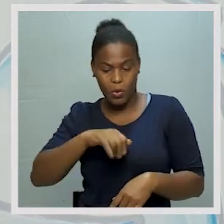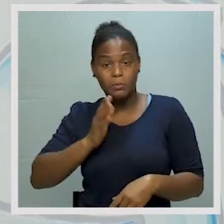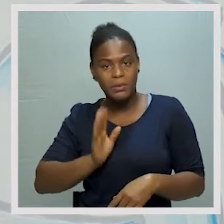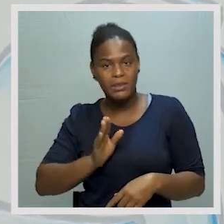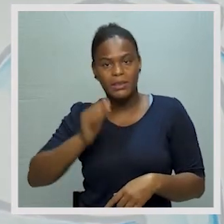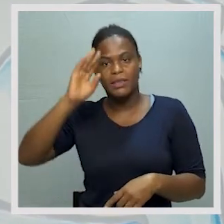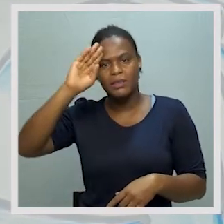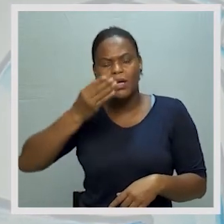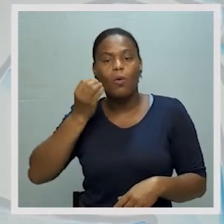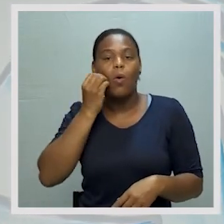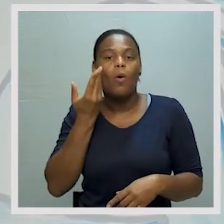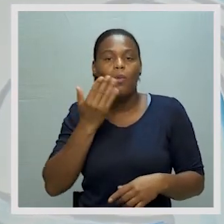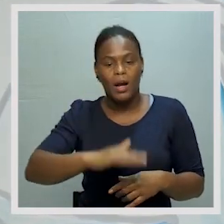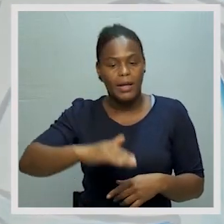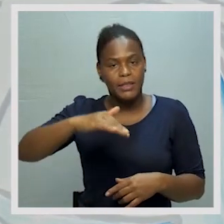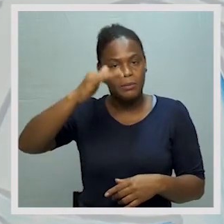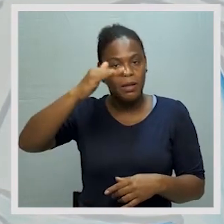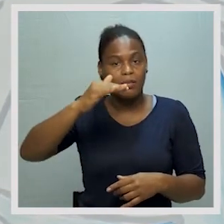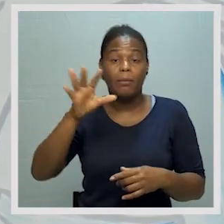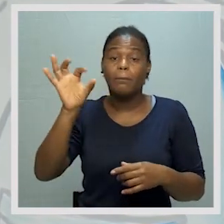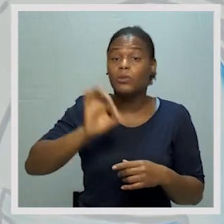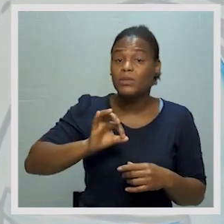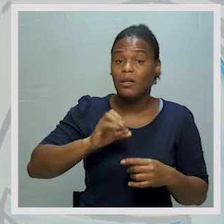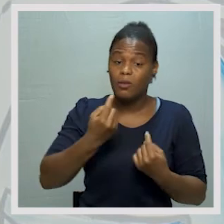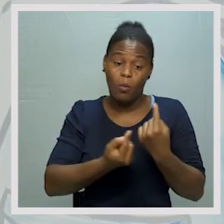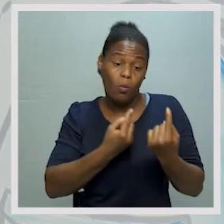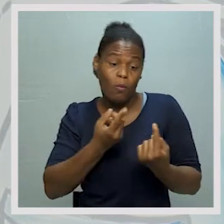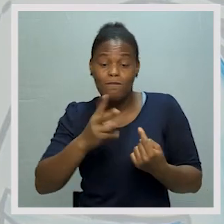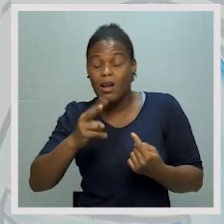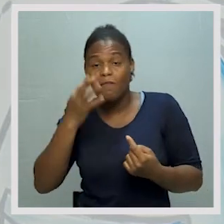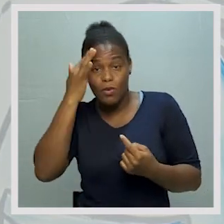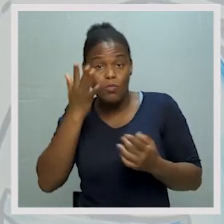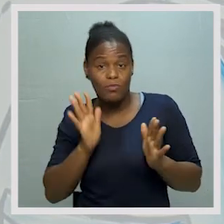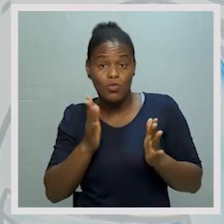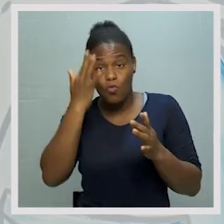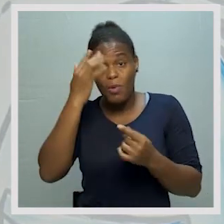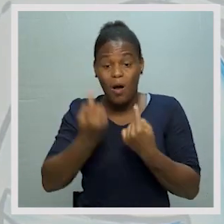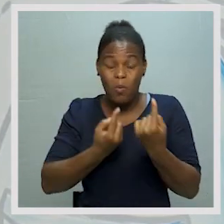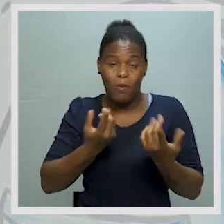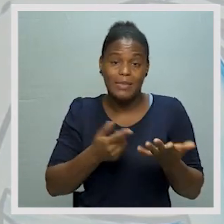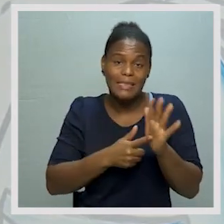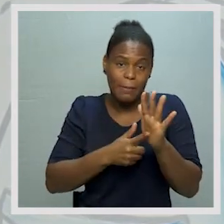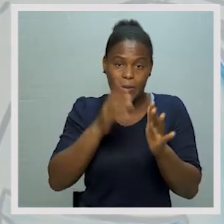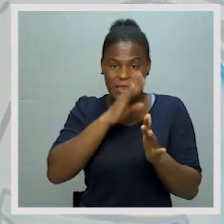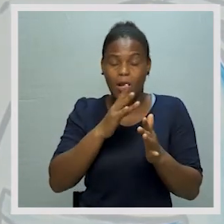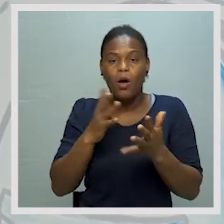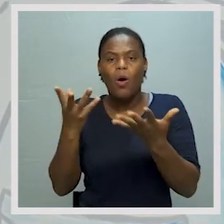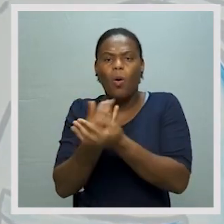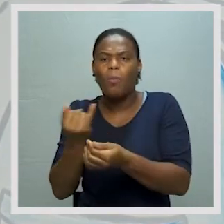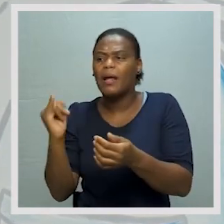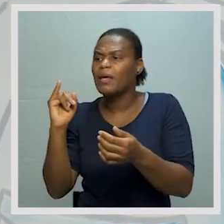precisamos saber como é que se cresceu em termos percentuais de uma determinada variável. Por exemplo, se nós temos uma importação